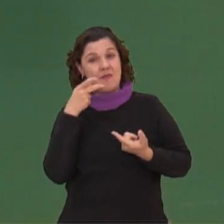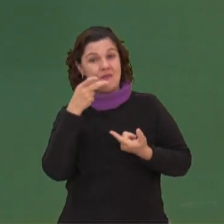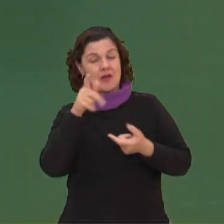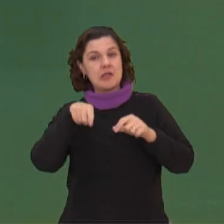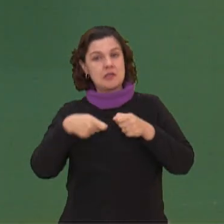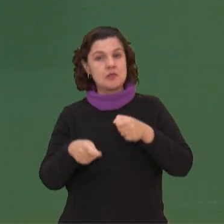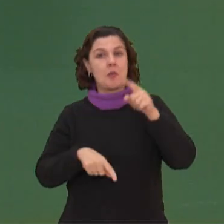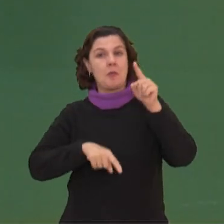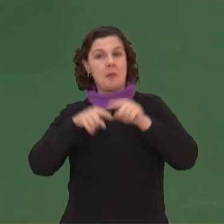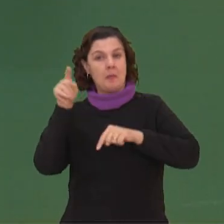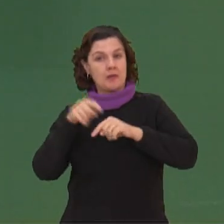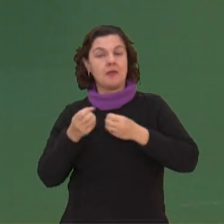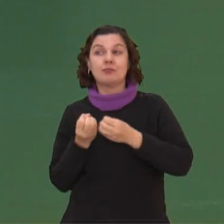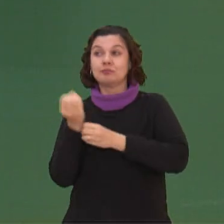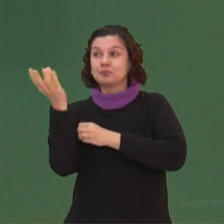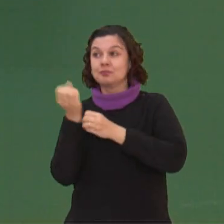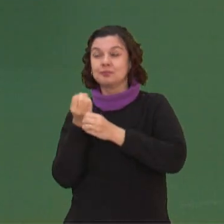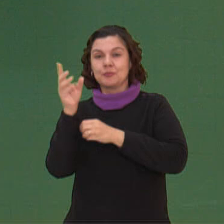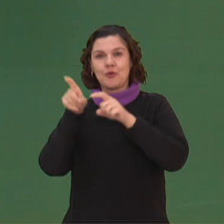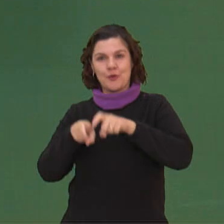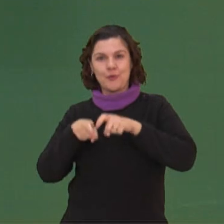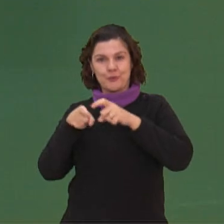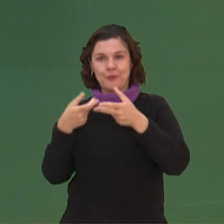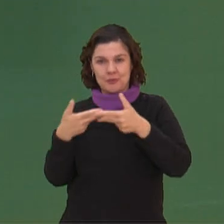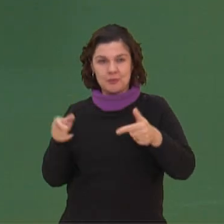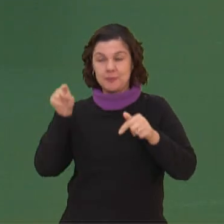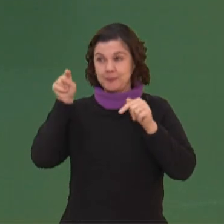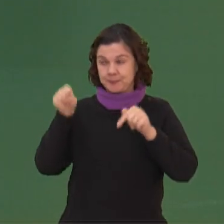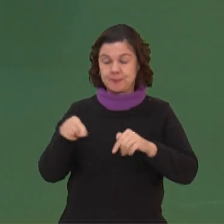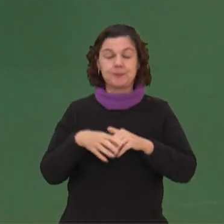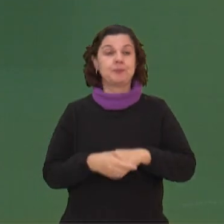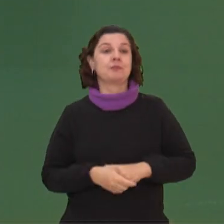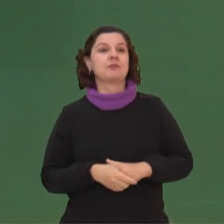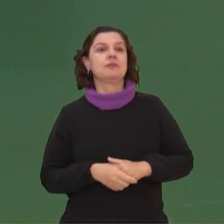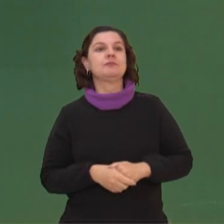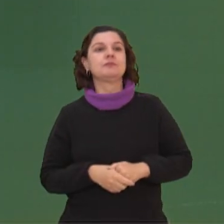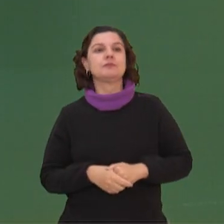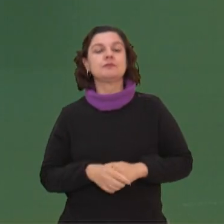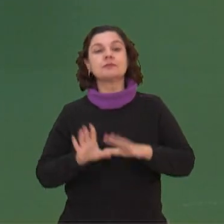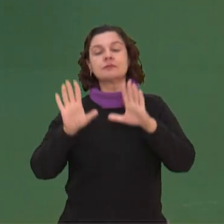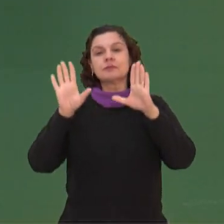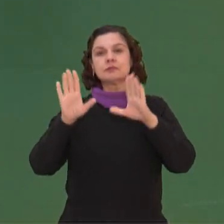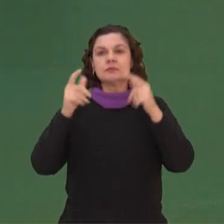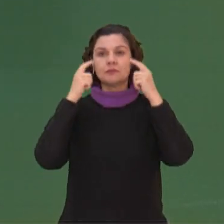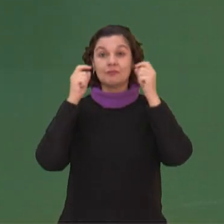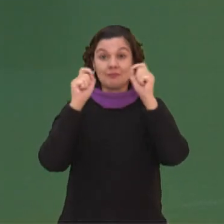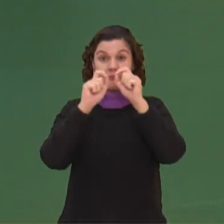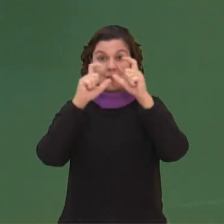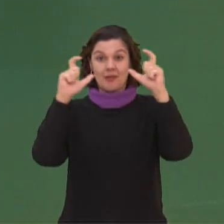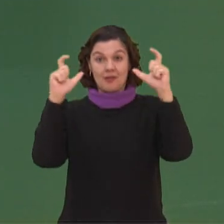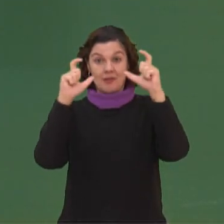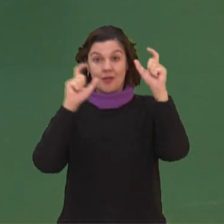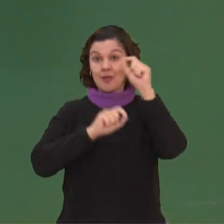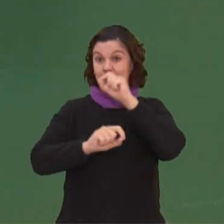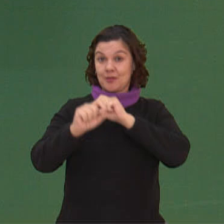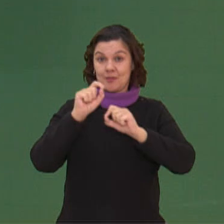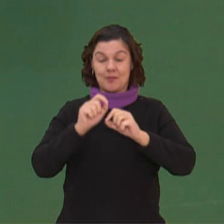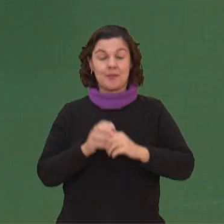produtos primários. Muito bem. Para ampliar a nossa